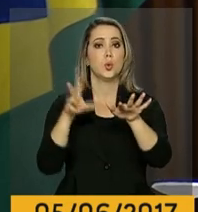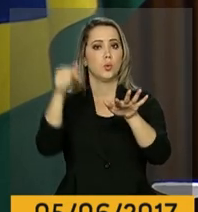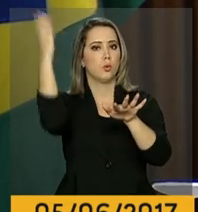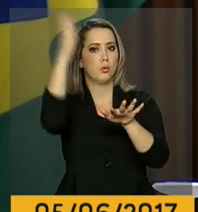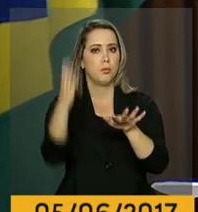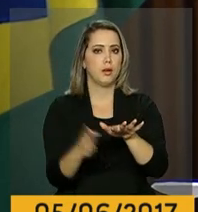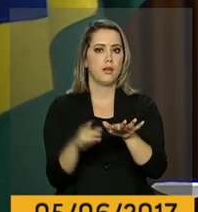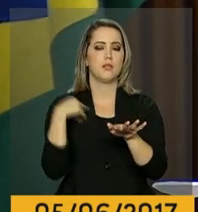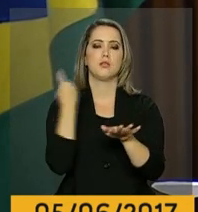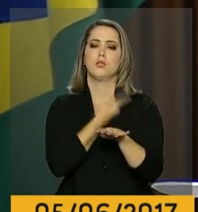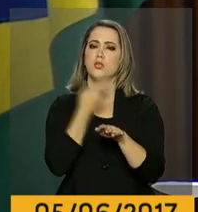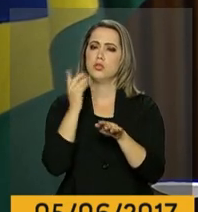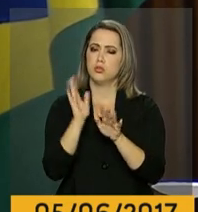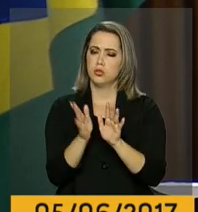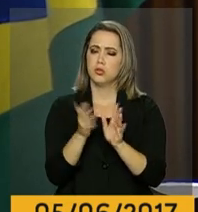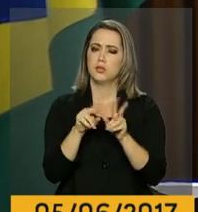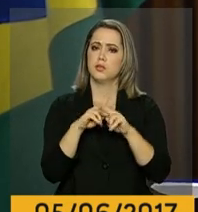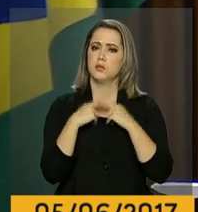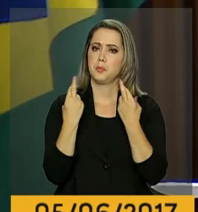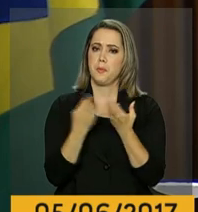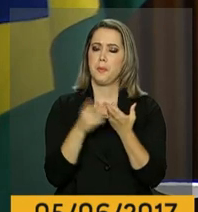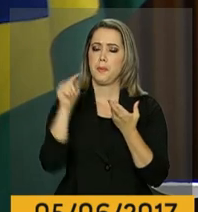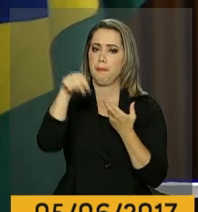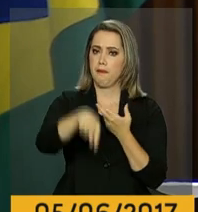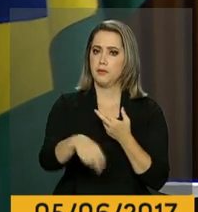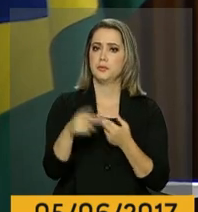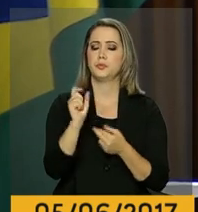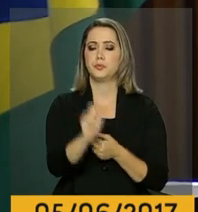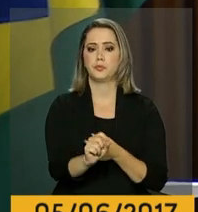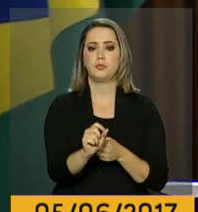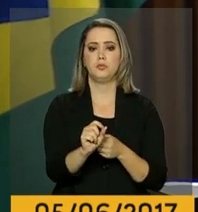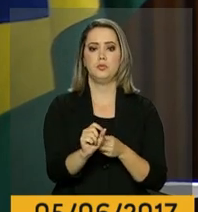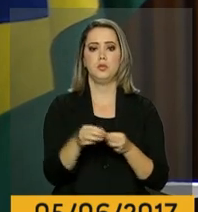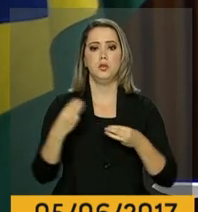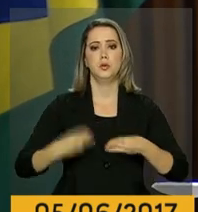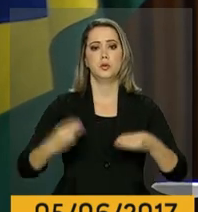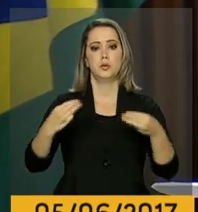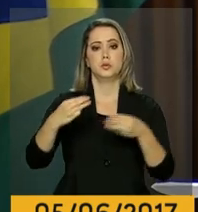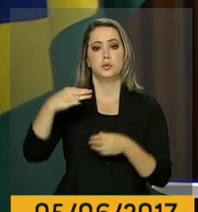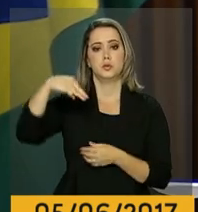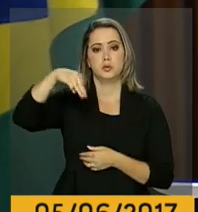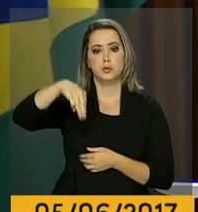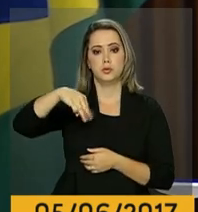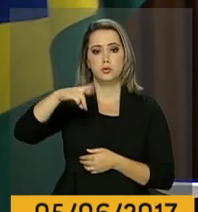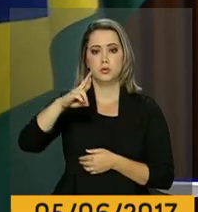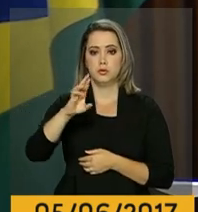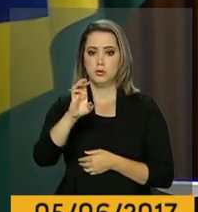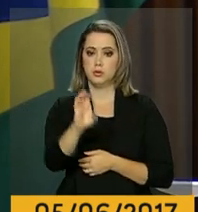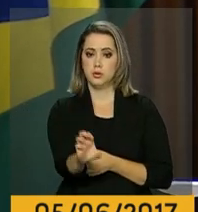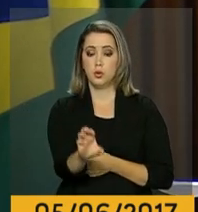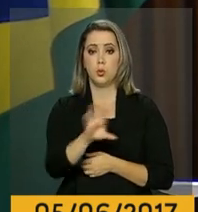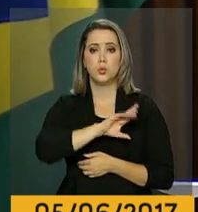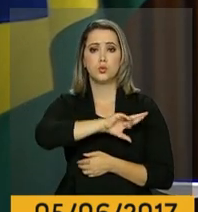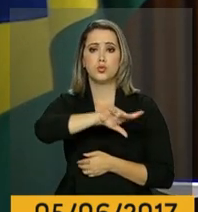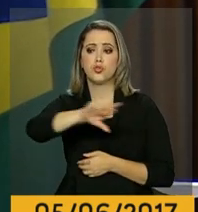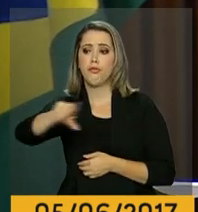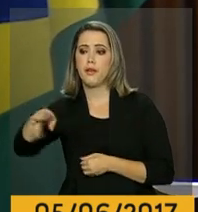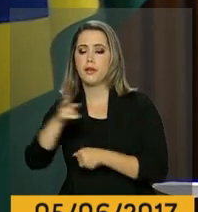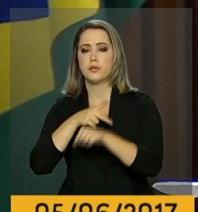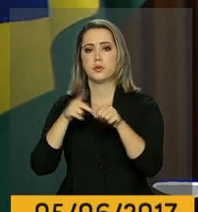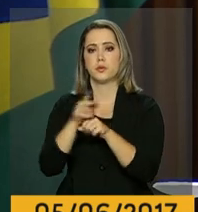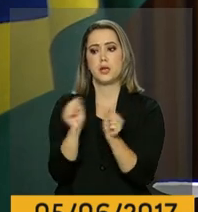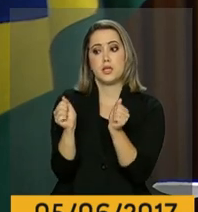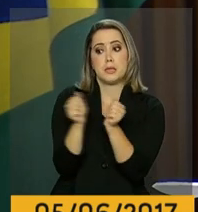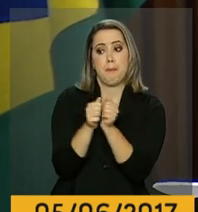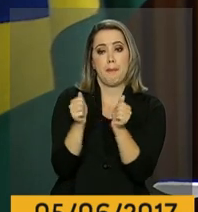eh patrocinadas no ministério das relações exteriores com vários países que fazem fronteira com o